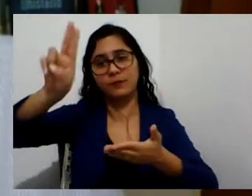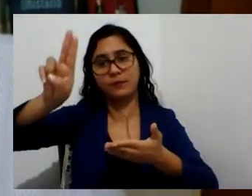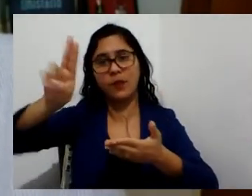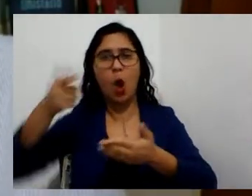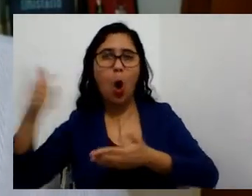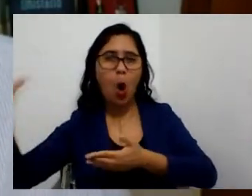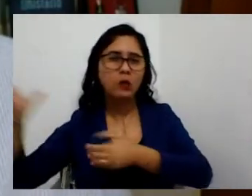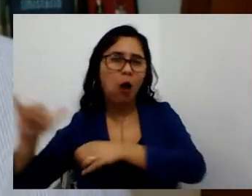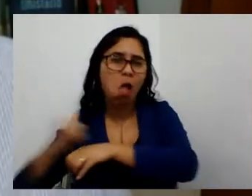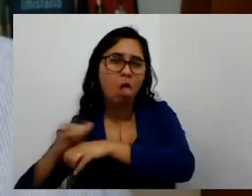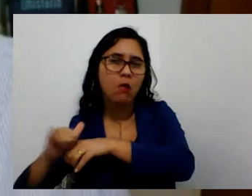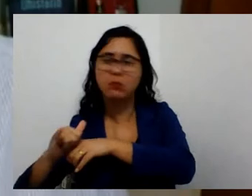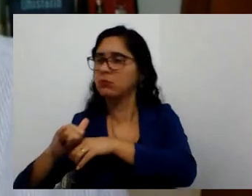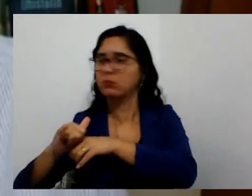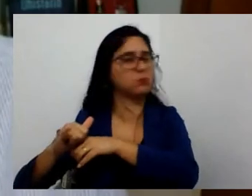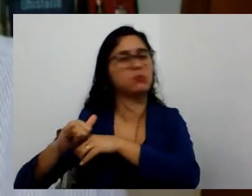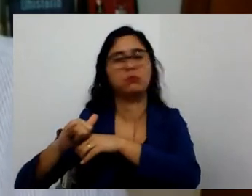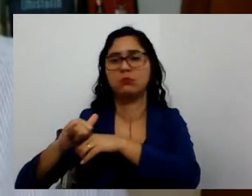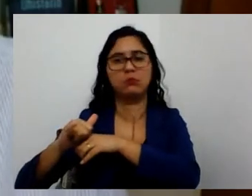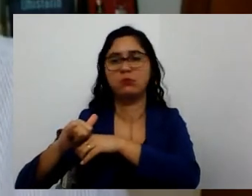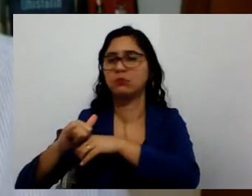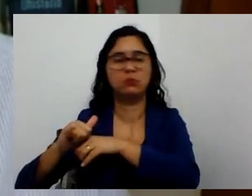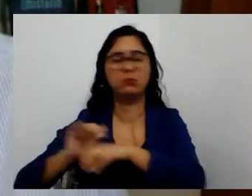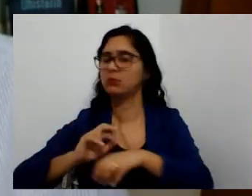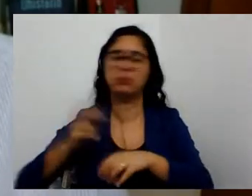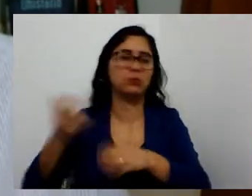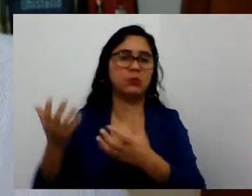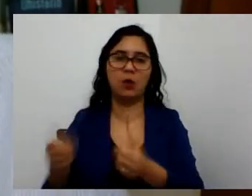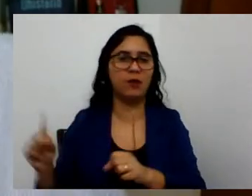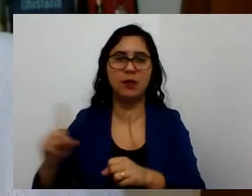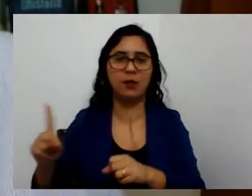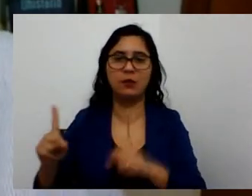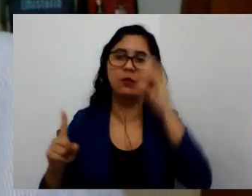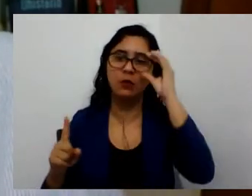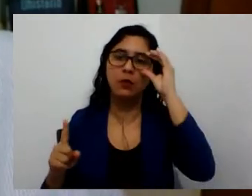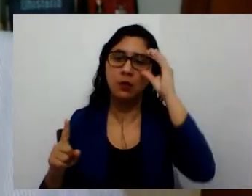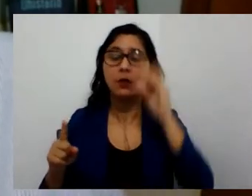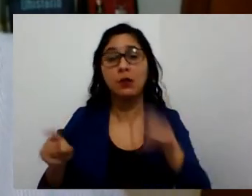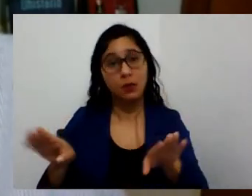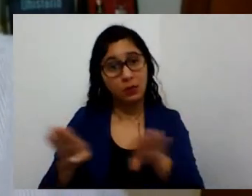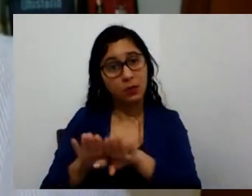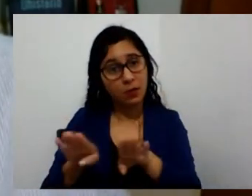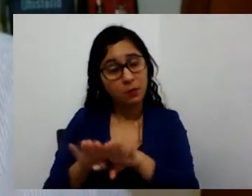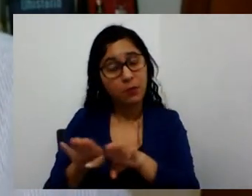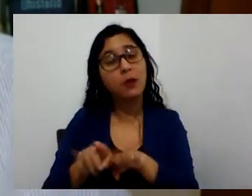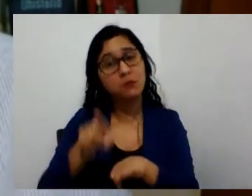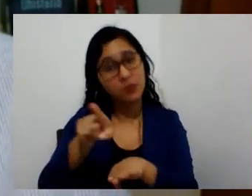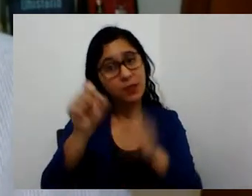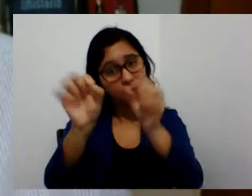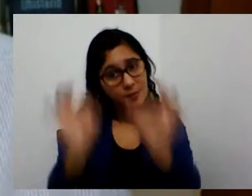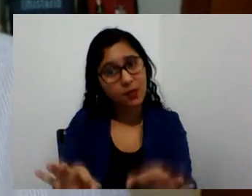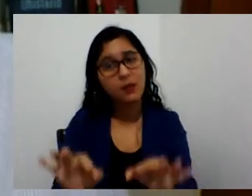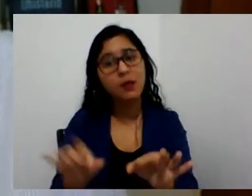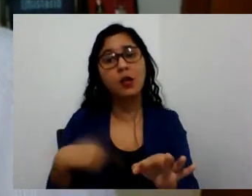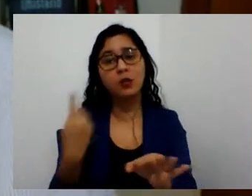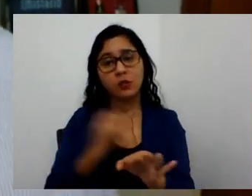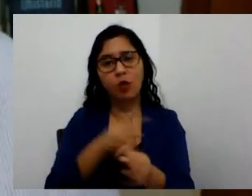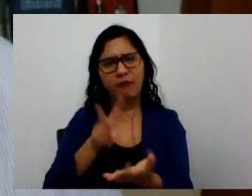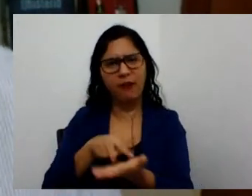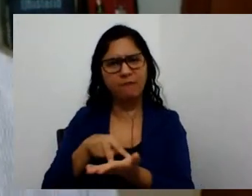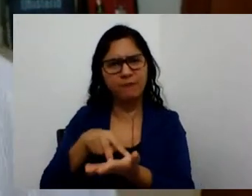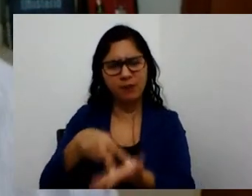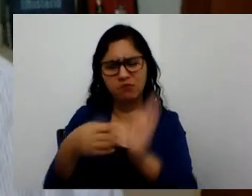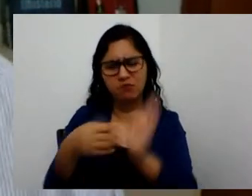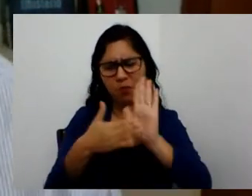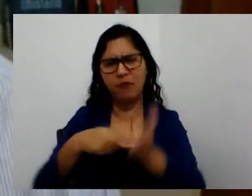alternativa será intervenção na universidade. E podem também ter certeza que nós também manteremos firme as nossas